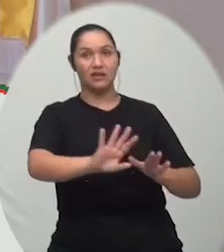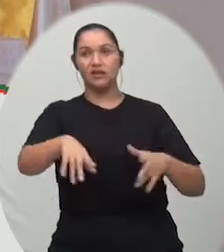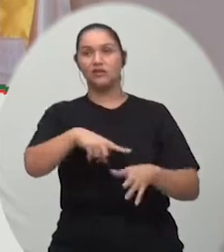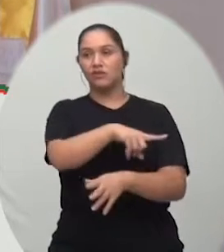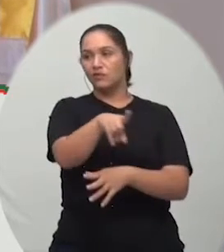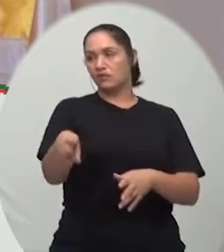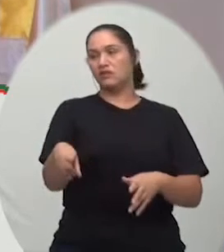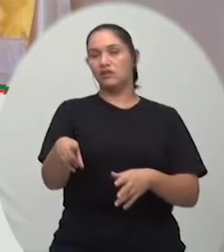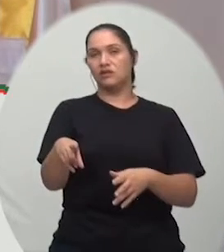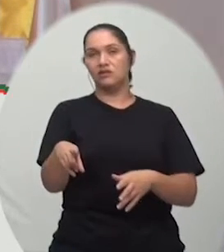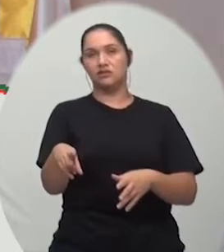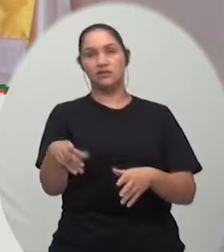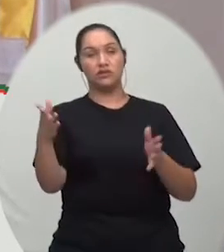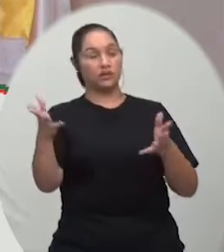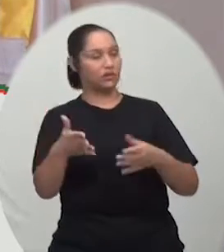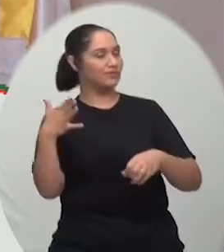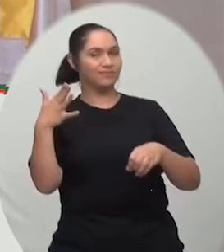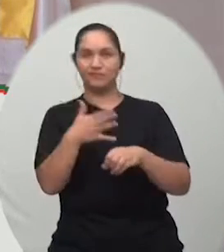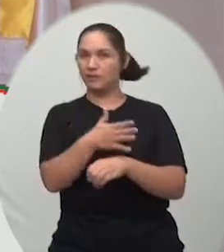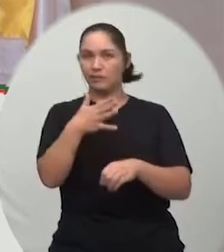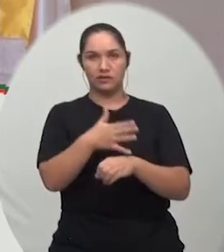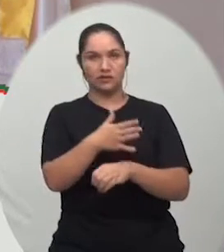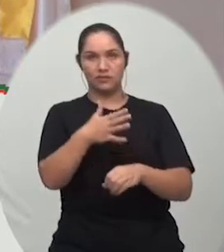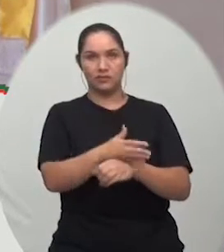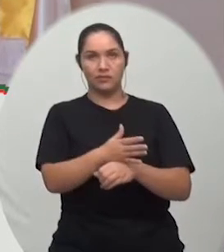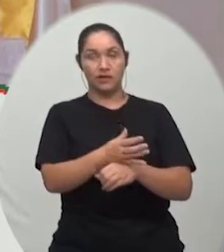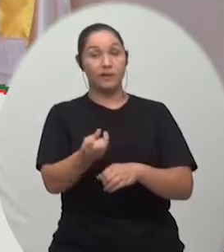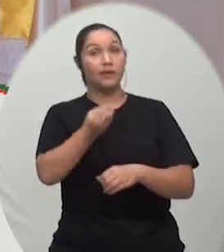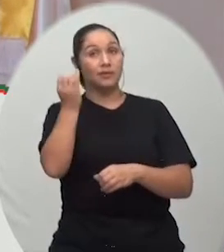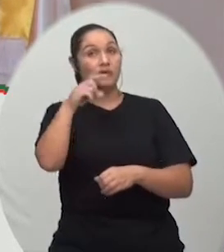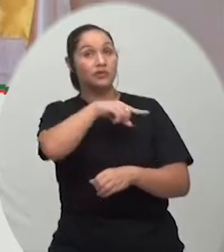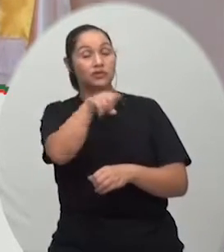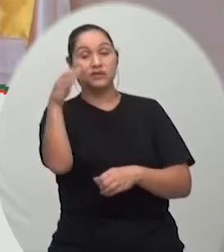hoje, é importante manter-se informado. Eu tenho aqui todo o material